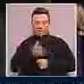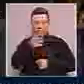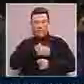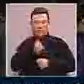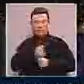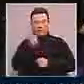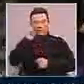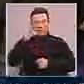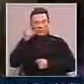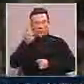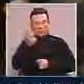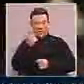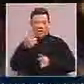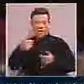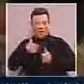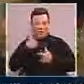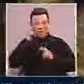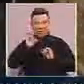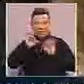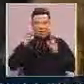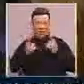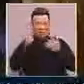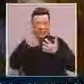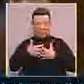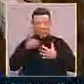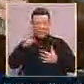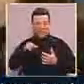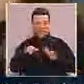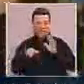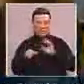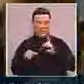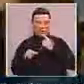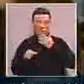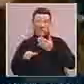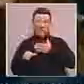seguir na vida, no futuro. Ajuda-me a esclarecer algumas dúvidas, sim. Mas